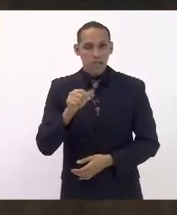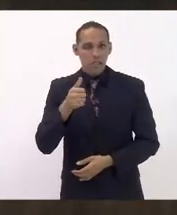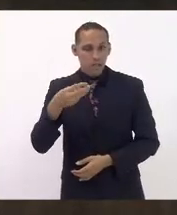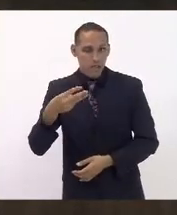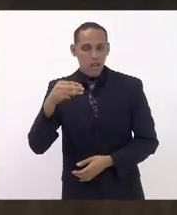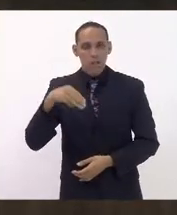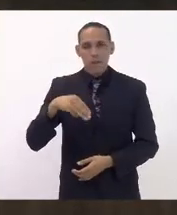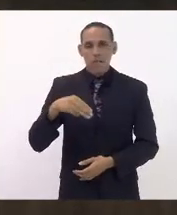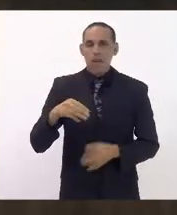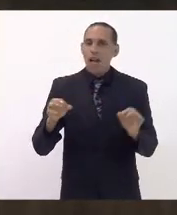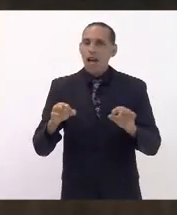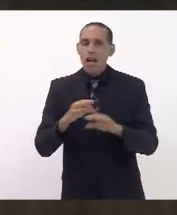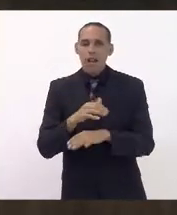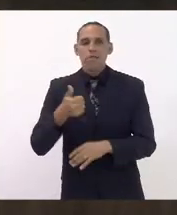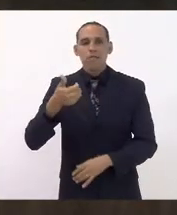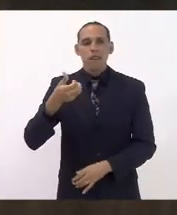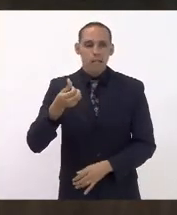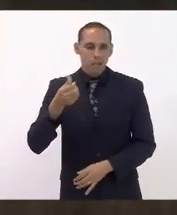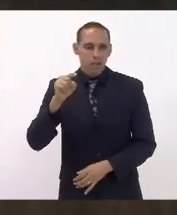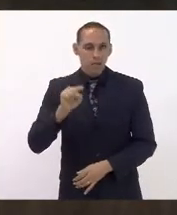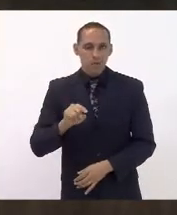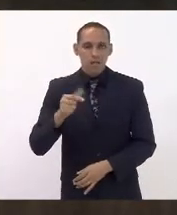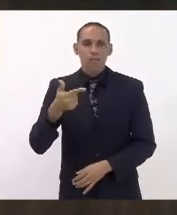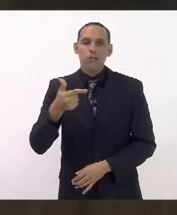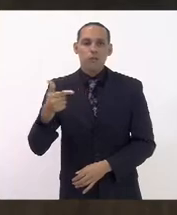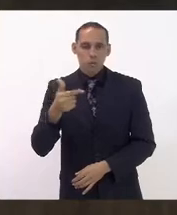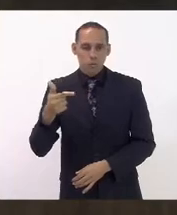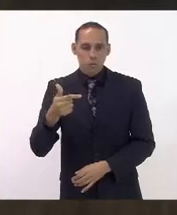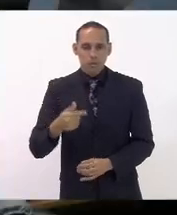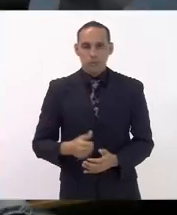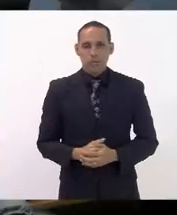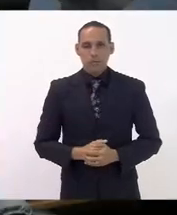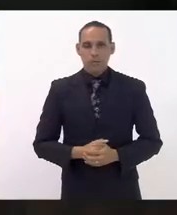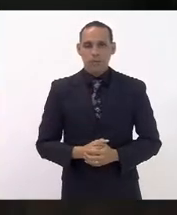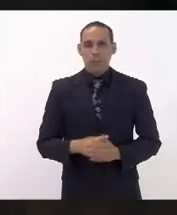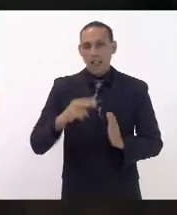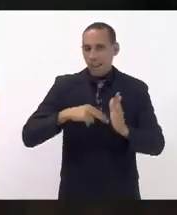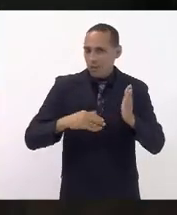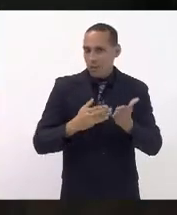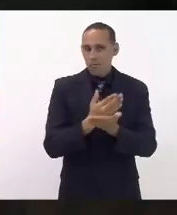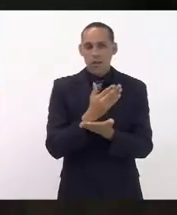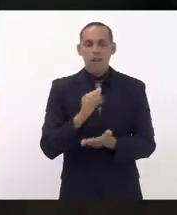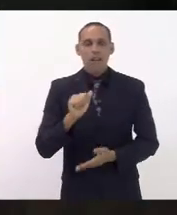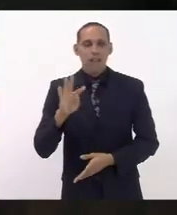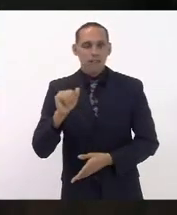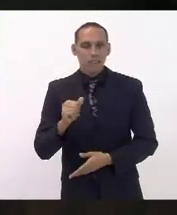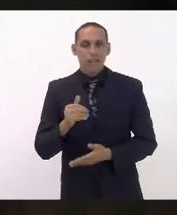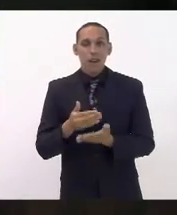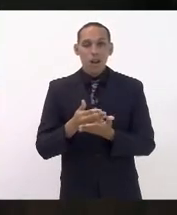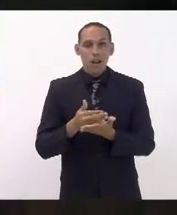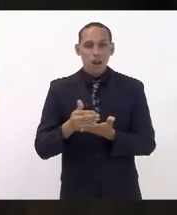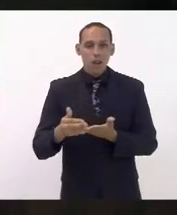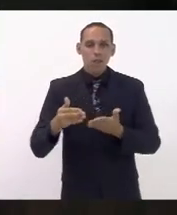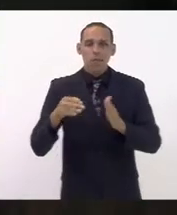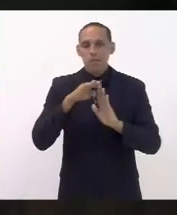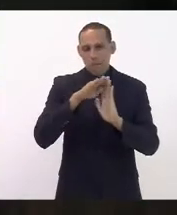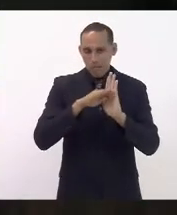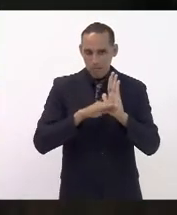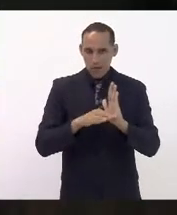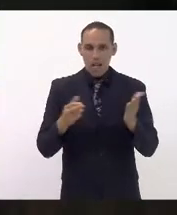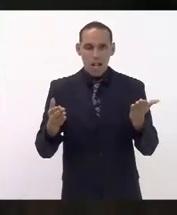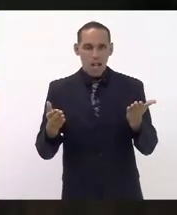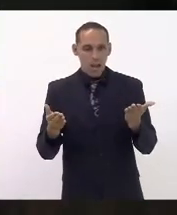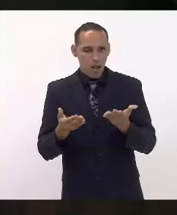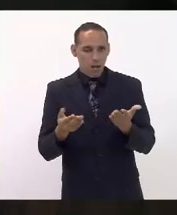13 minutos, encerrou-se às 16 horas e 22 minutos. Lida e aprovada a ata, passa-se a ordem da segunda sessão extraordinária.